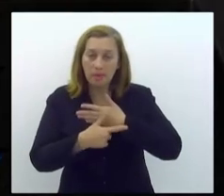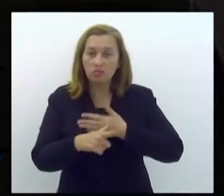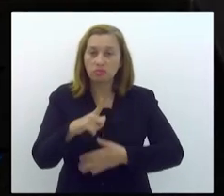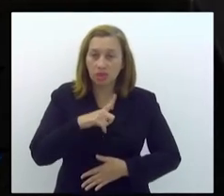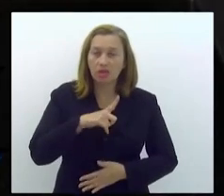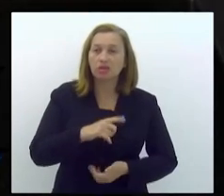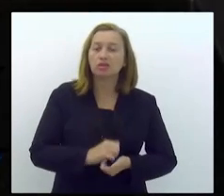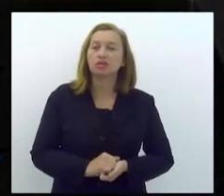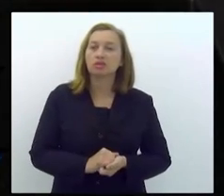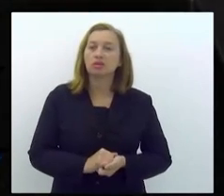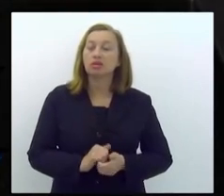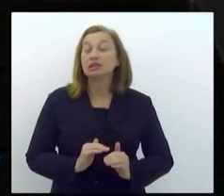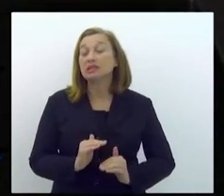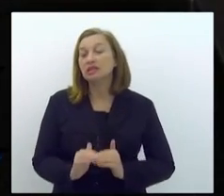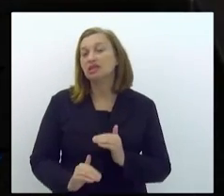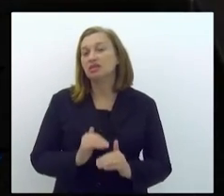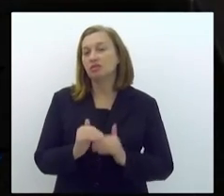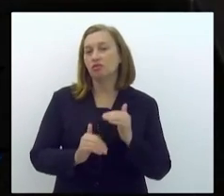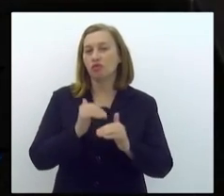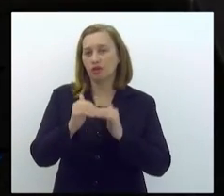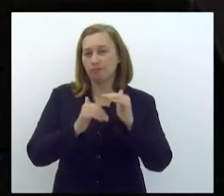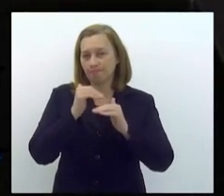de desenvolver